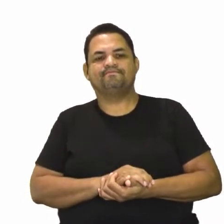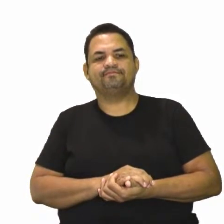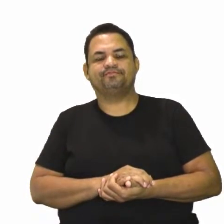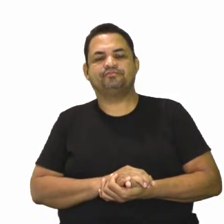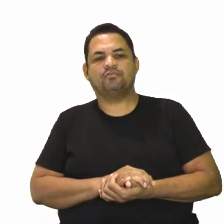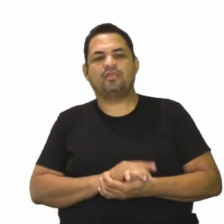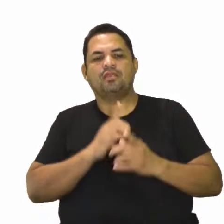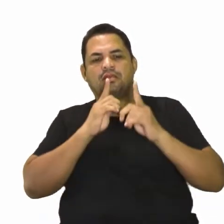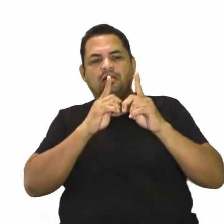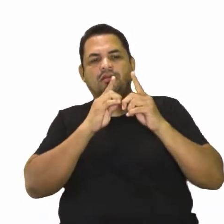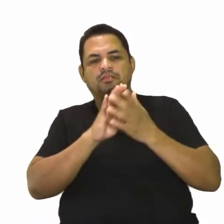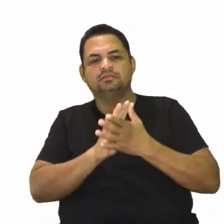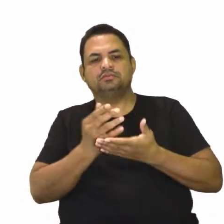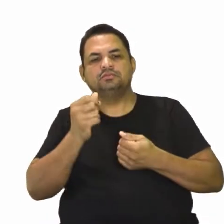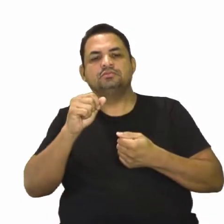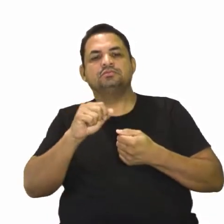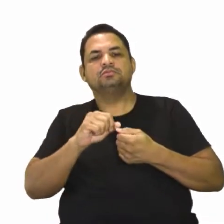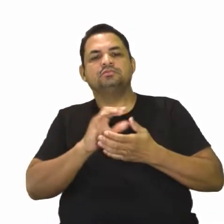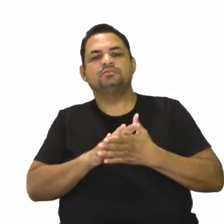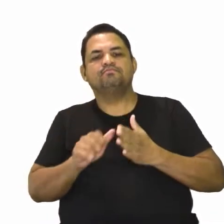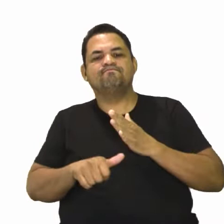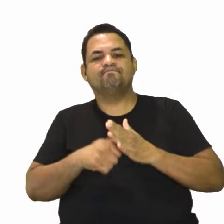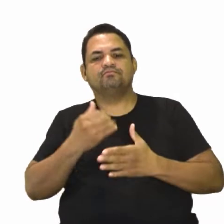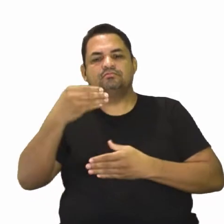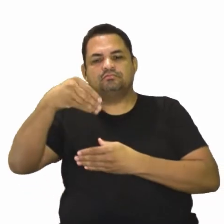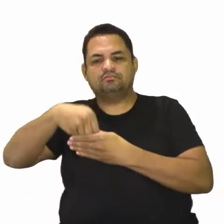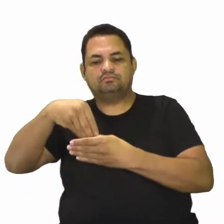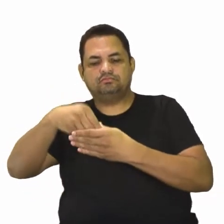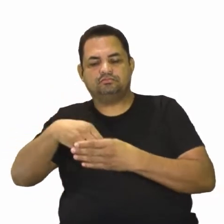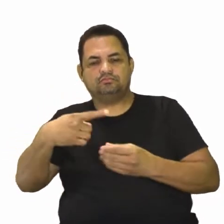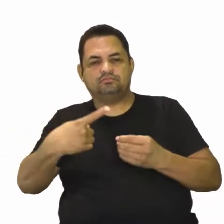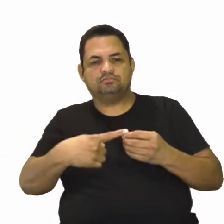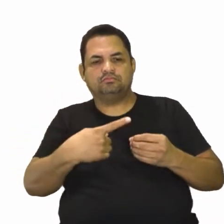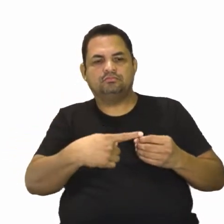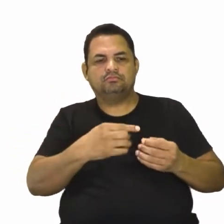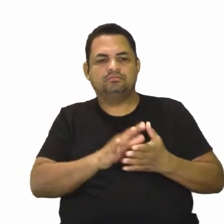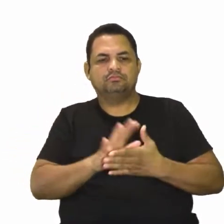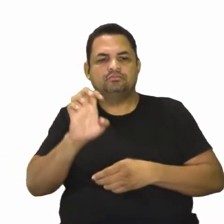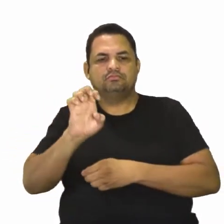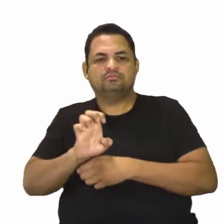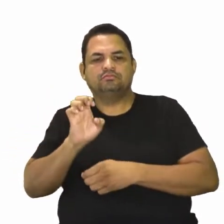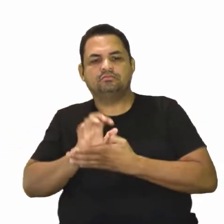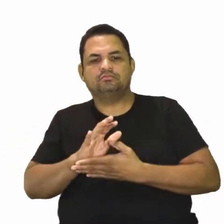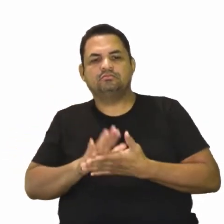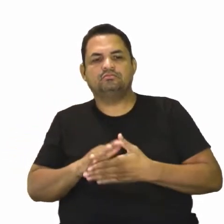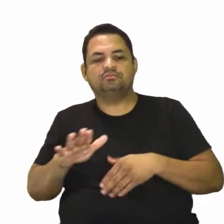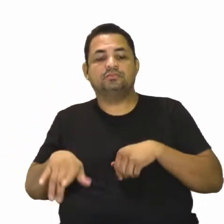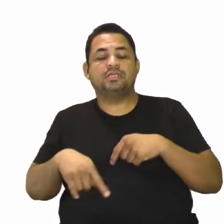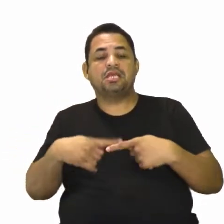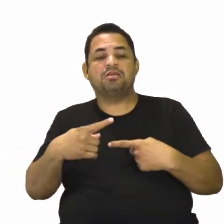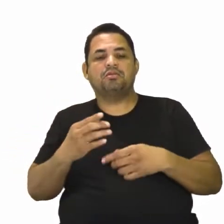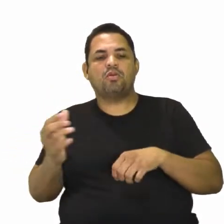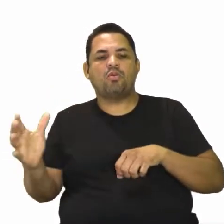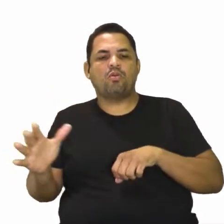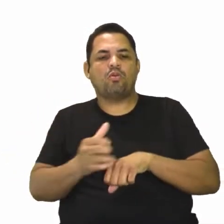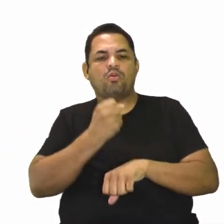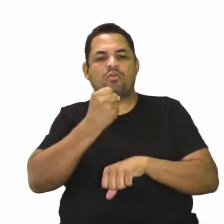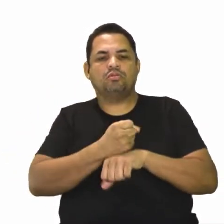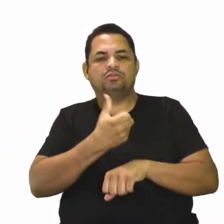Ele reivindicava a realização das primeiras eleições municipais e estaduais desde o golpe de